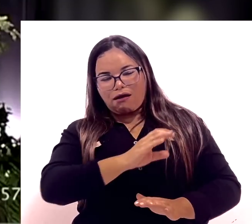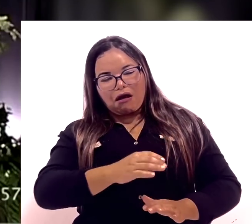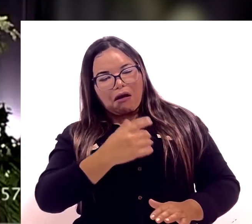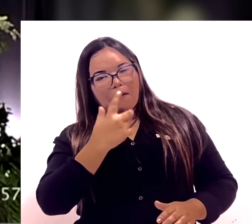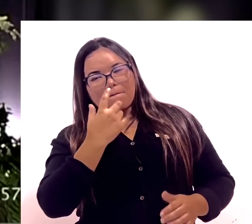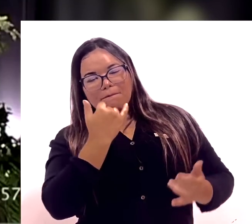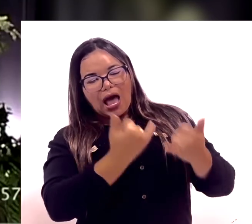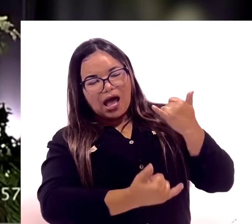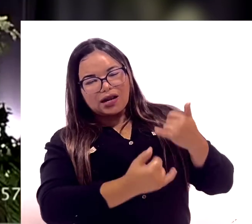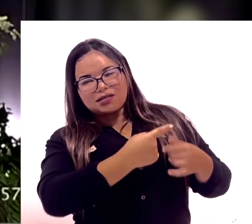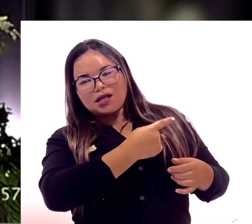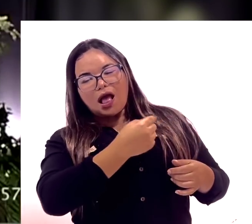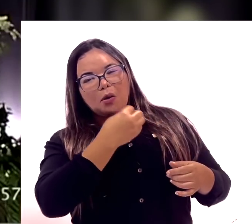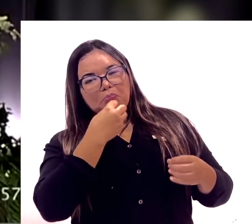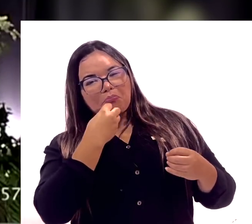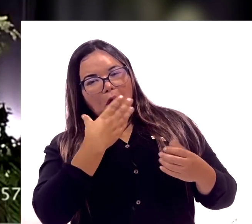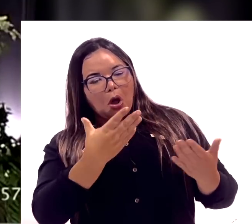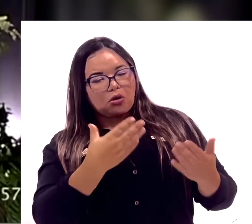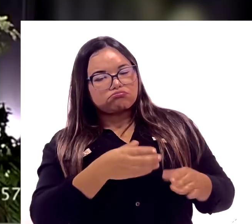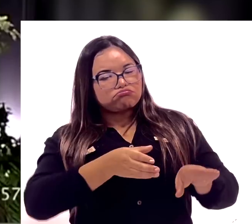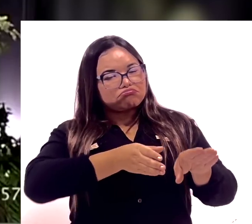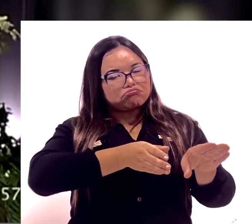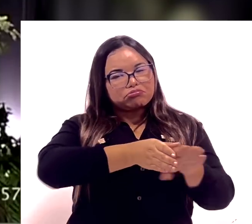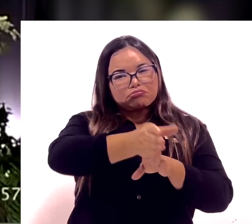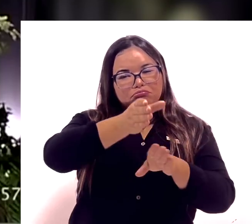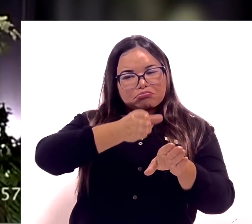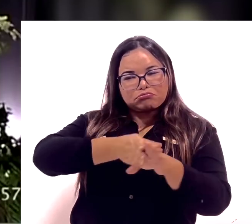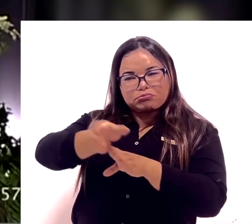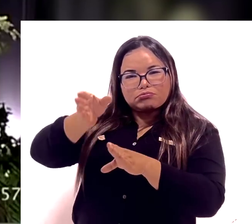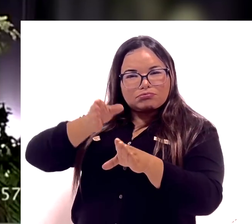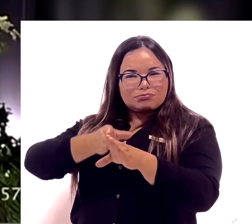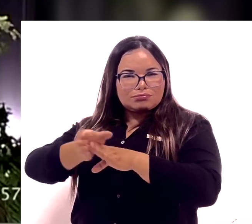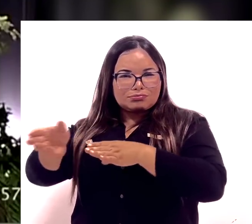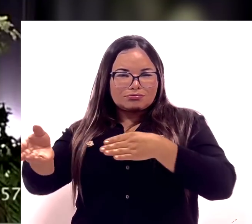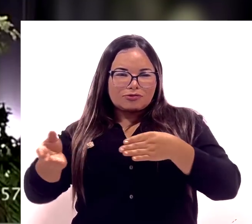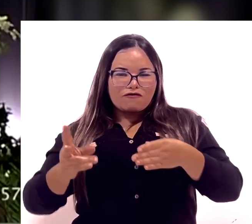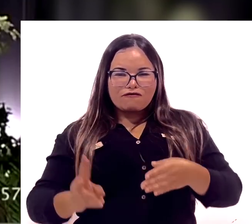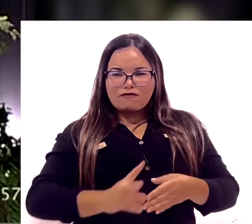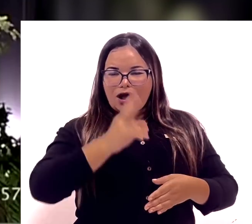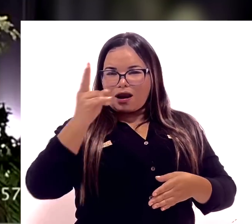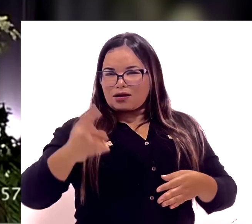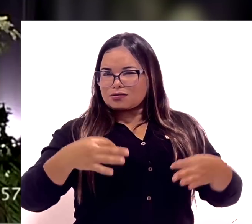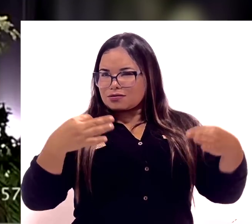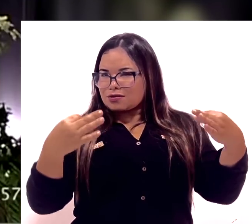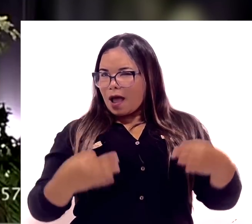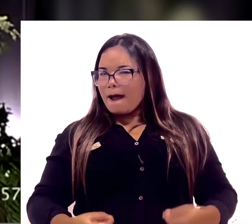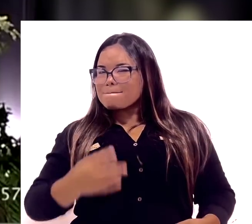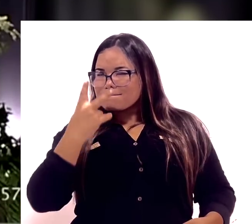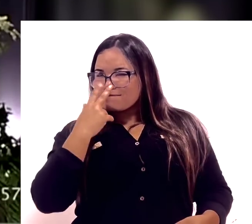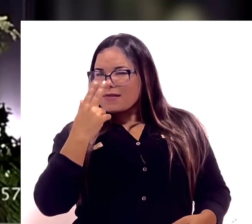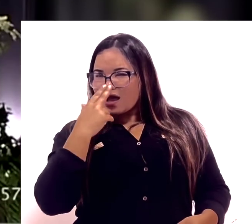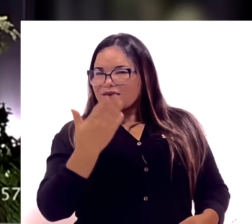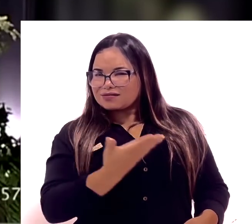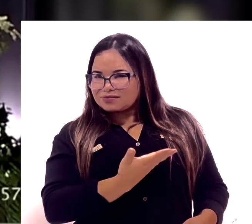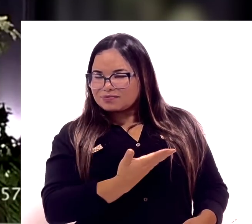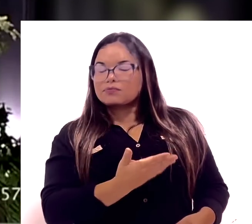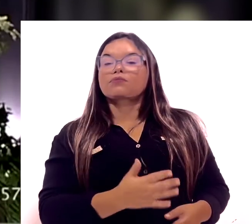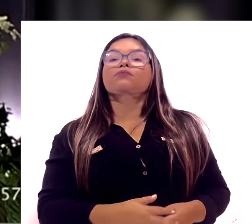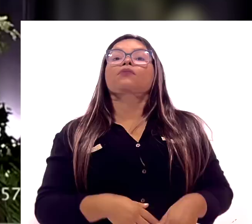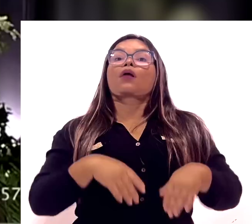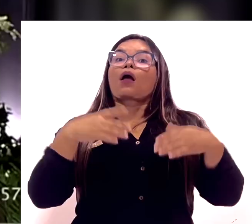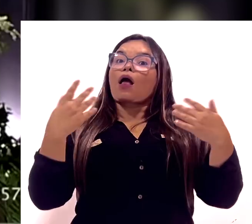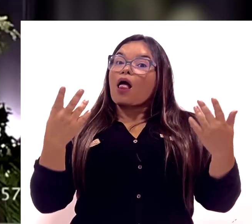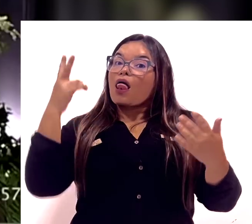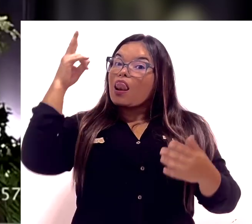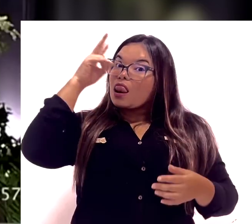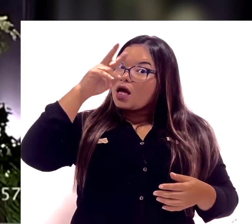tentando estabelecer valores corretos no mundo. Não parece isso? Lembram-se que a Bíblia diz acerca do homem